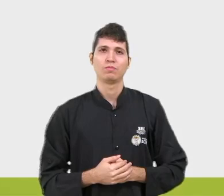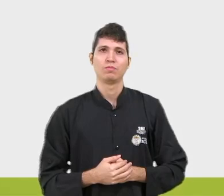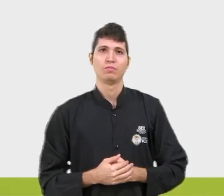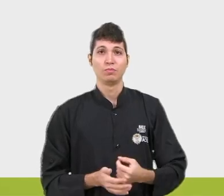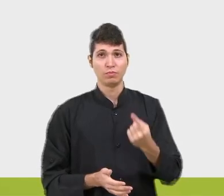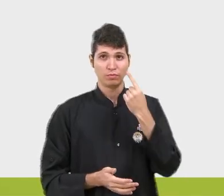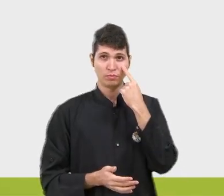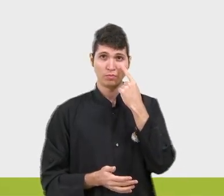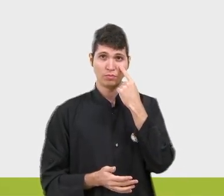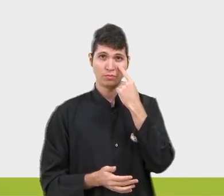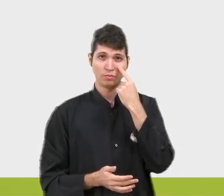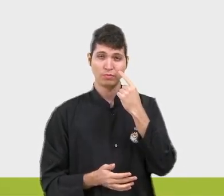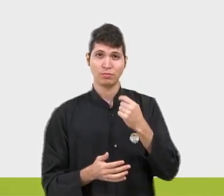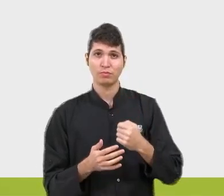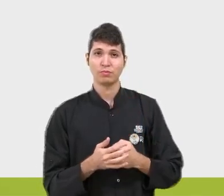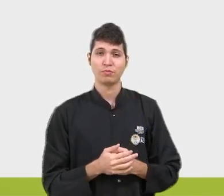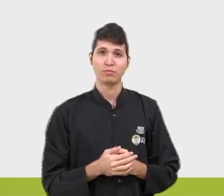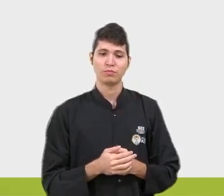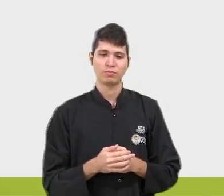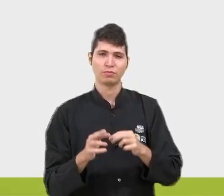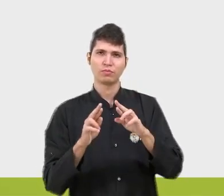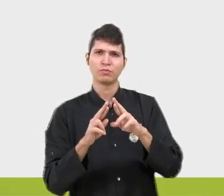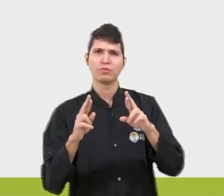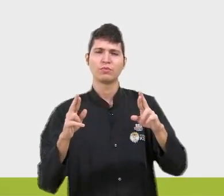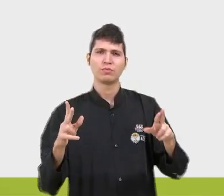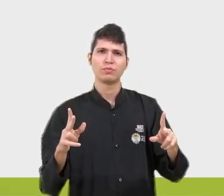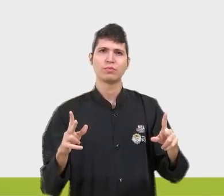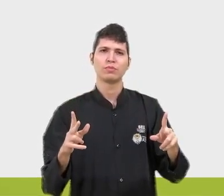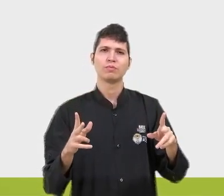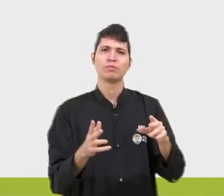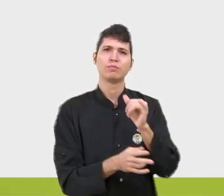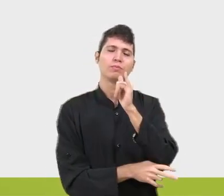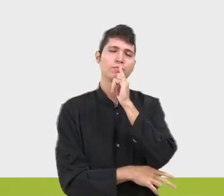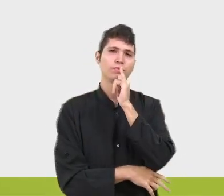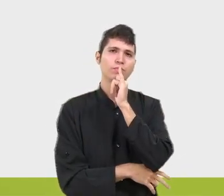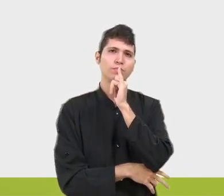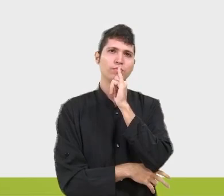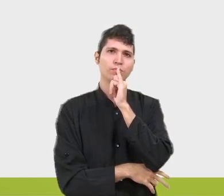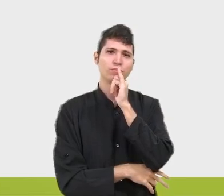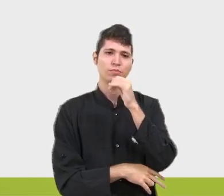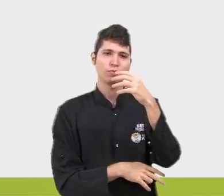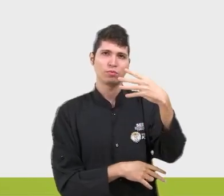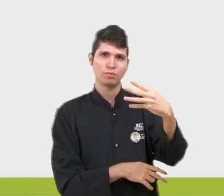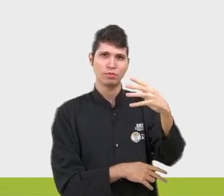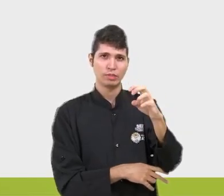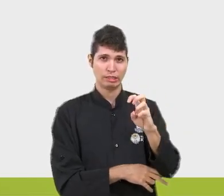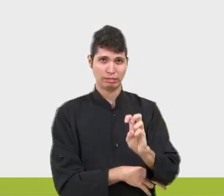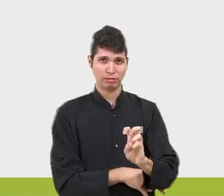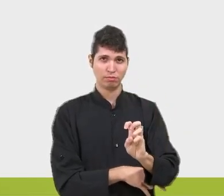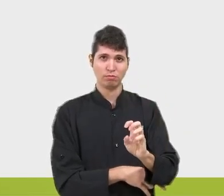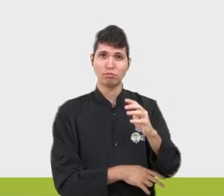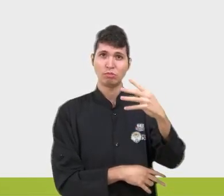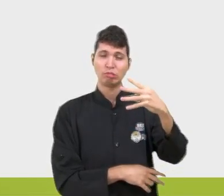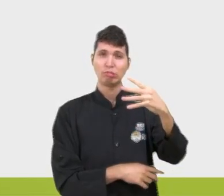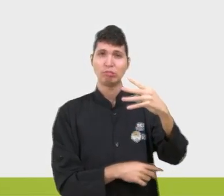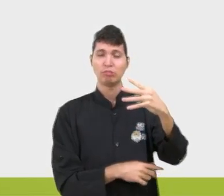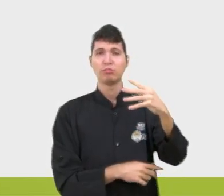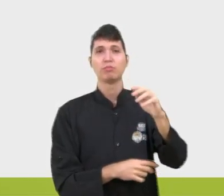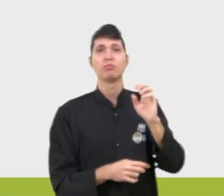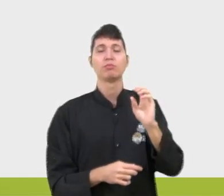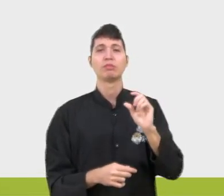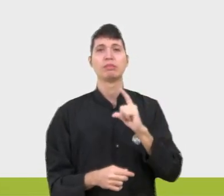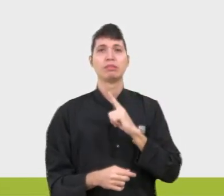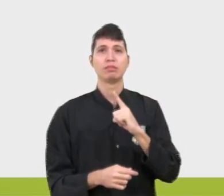presença constante. Qual a diferença, por exemplo, da 4 e da 5? A 5 nós temos uma